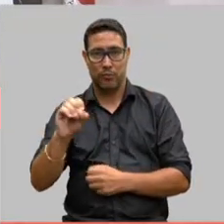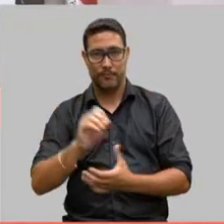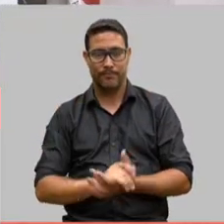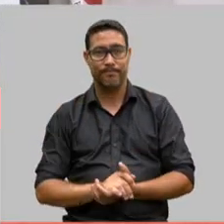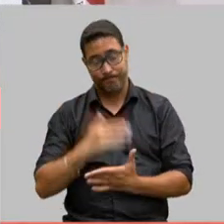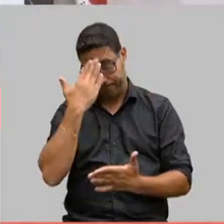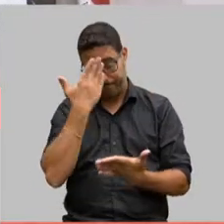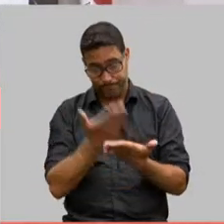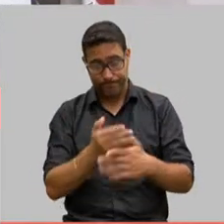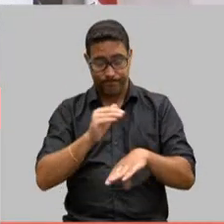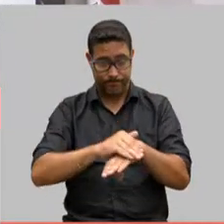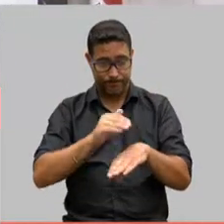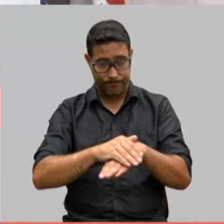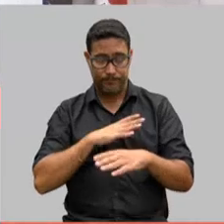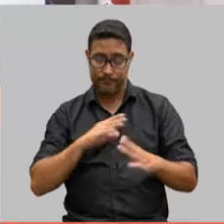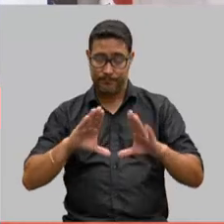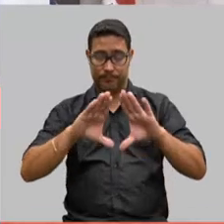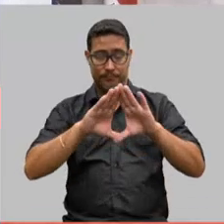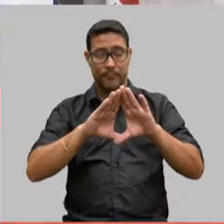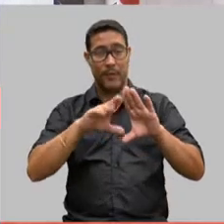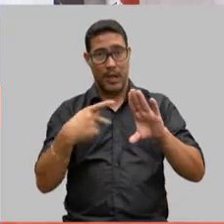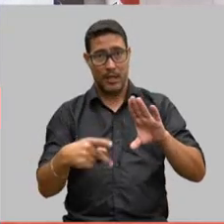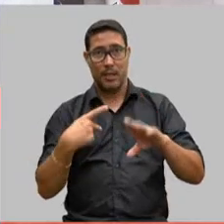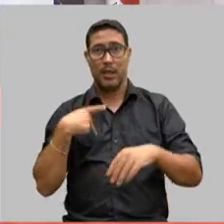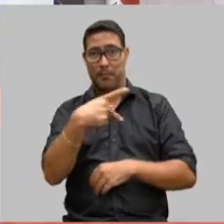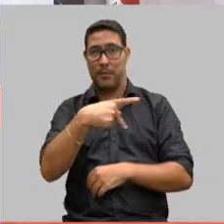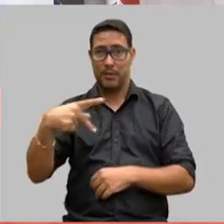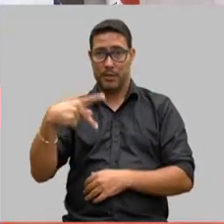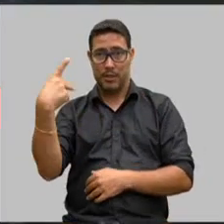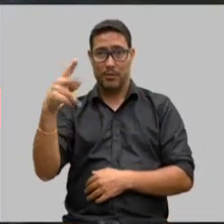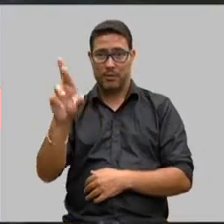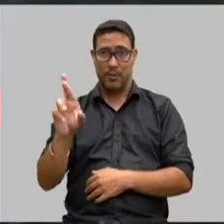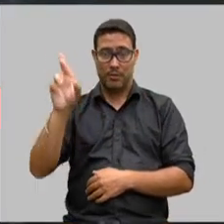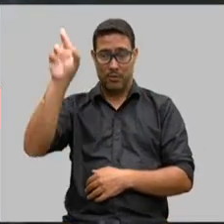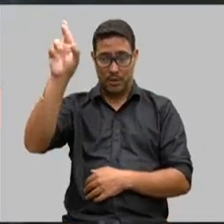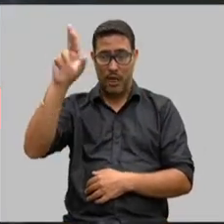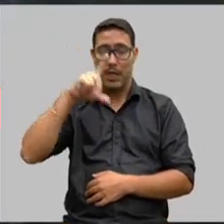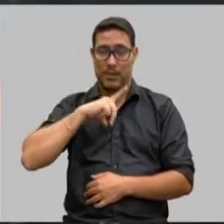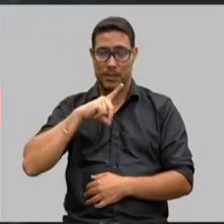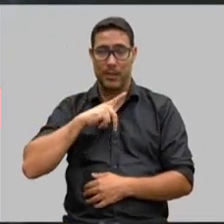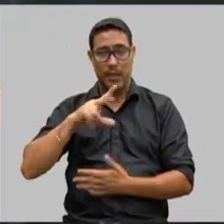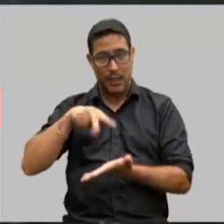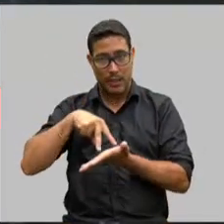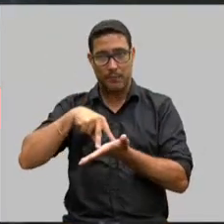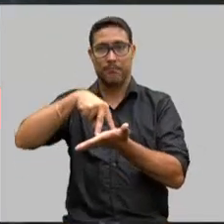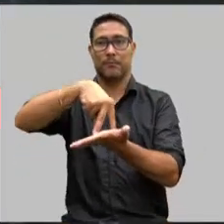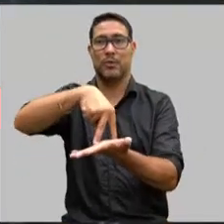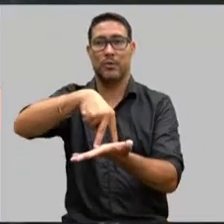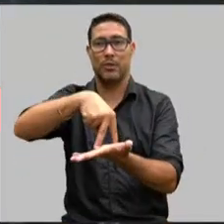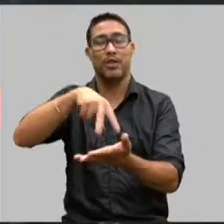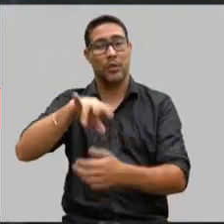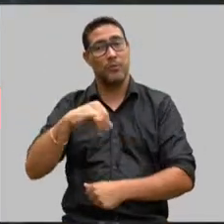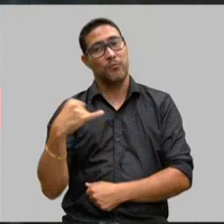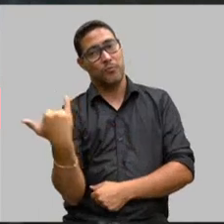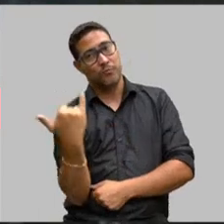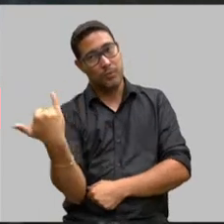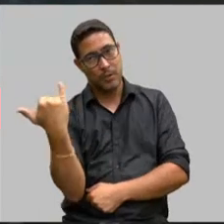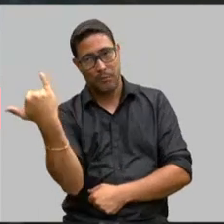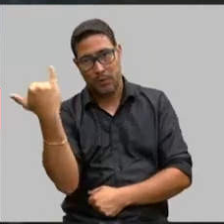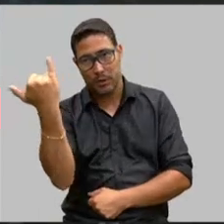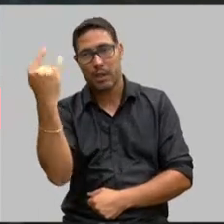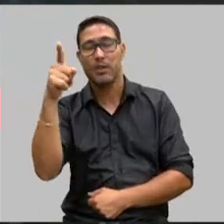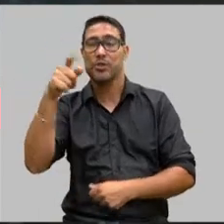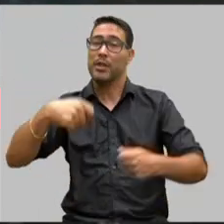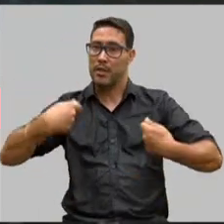a presidência de Vossa Excelência, assume um protagonismo importante, essencial,